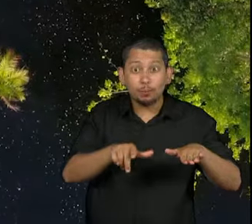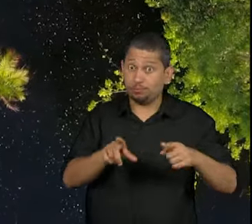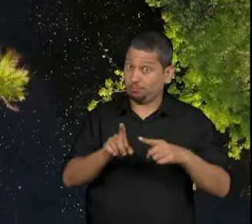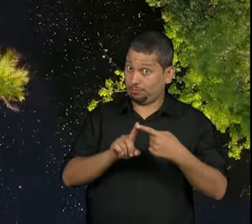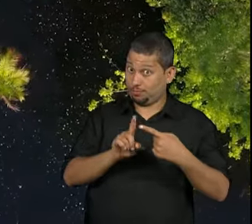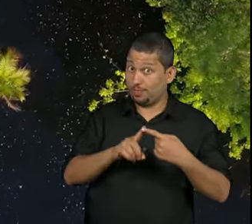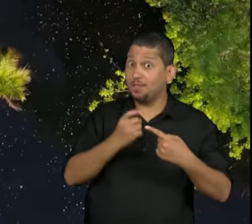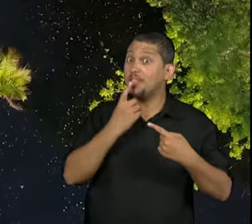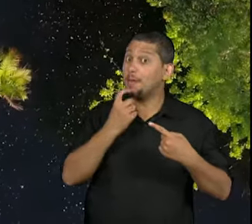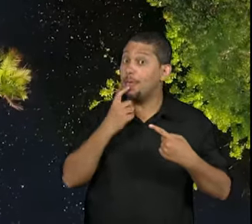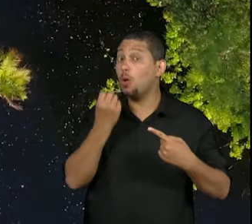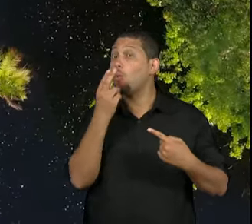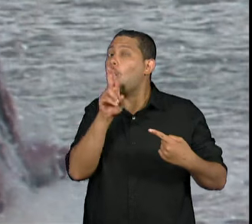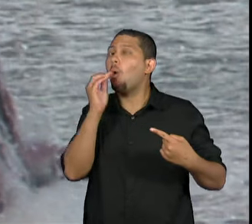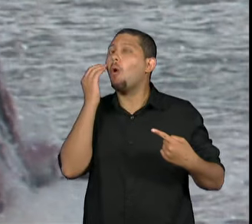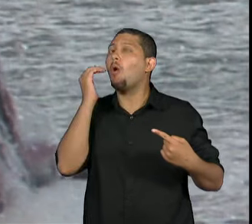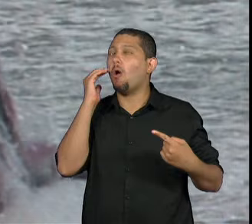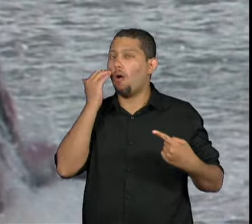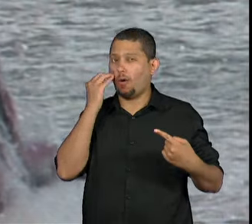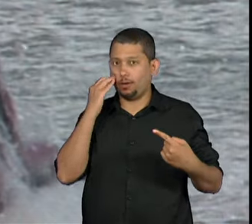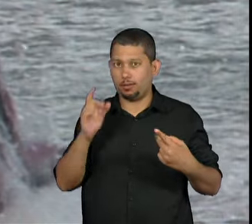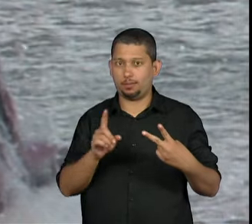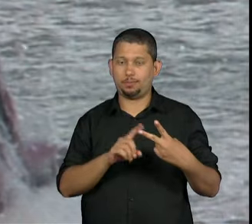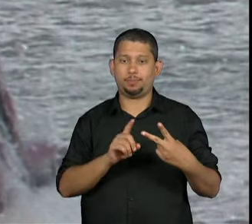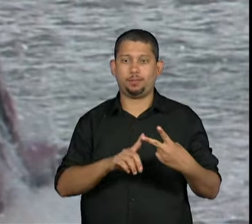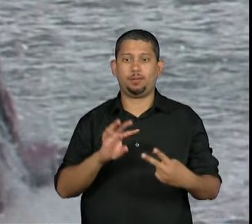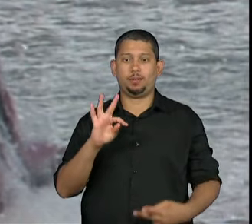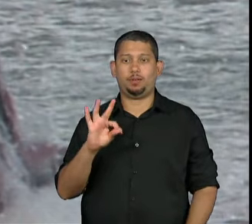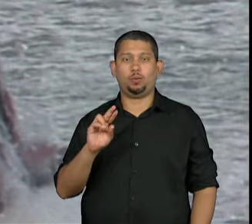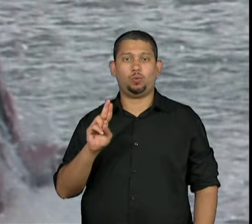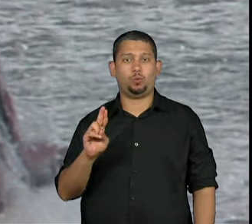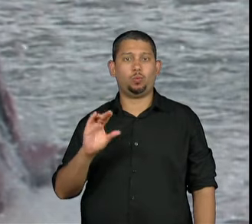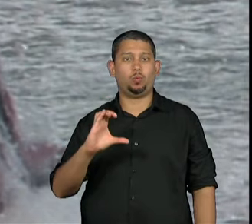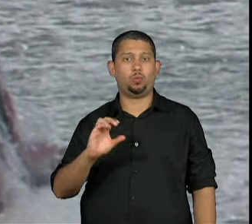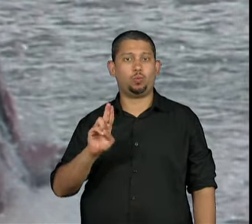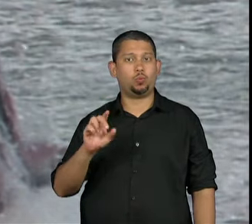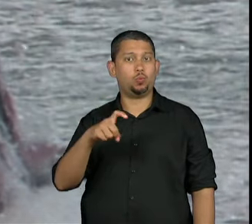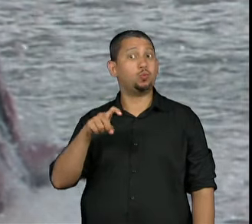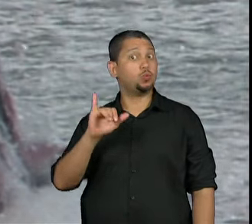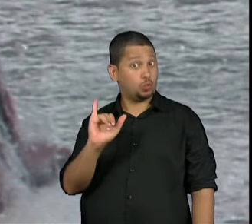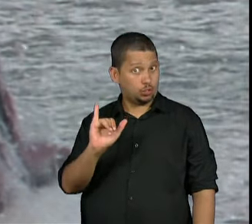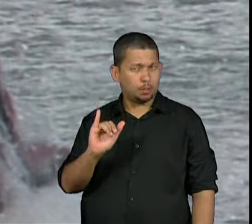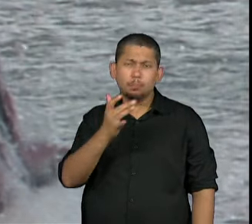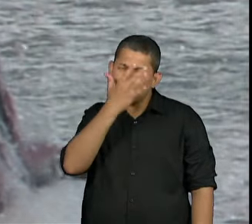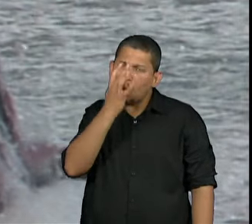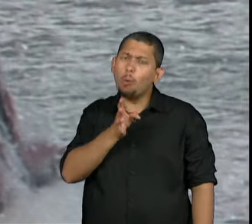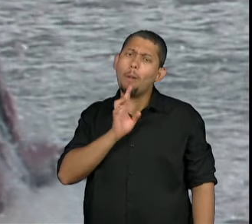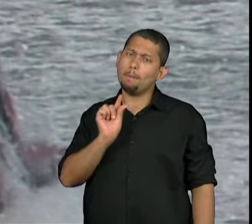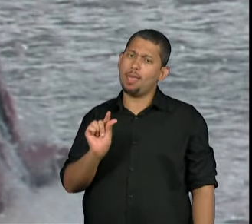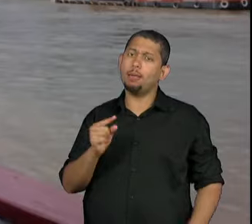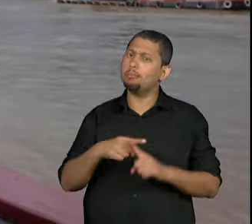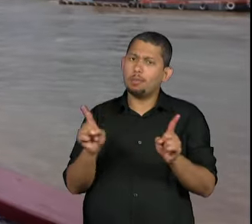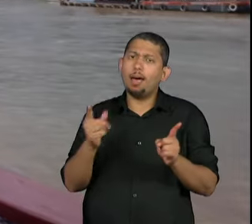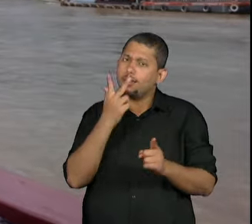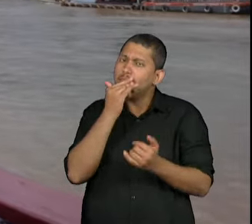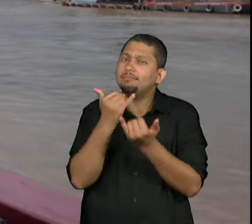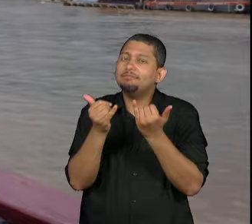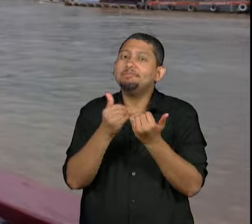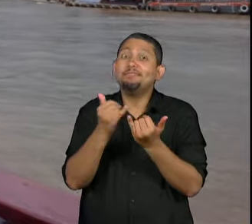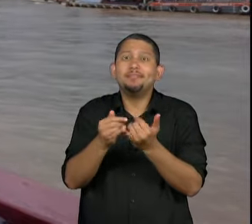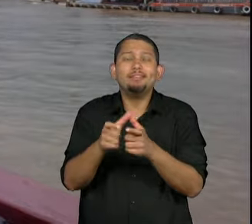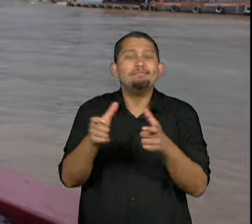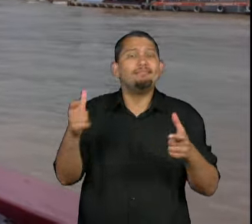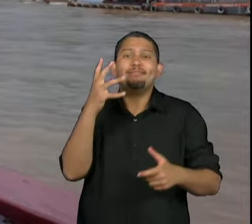também chamado de cor-de-rosa, e o tucuxi, menos conhecido, mas igualmente encantador. A primeira de